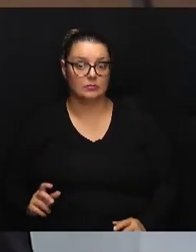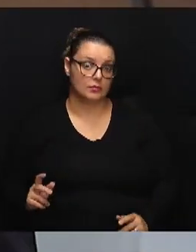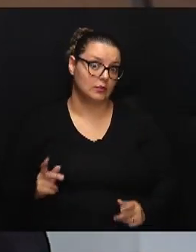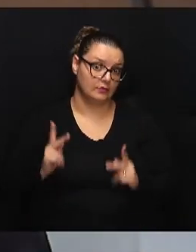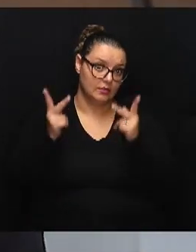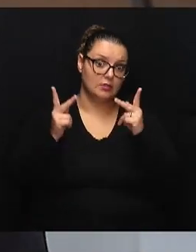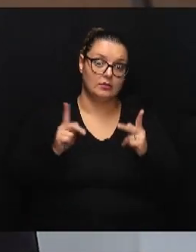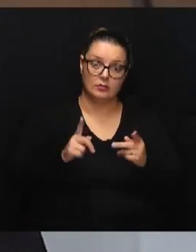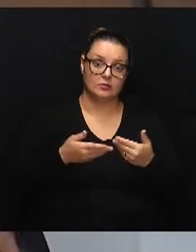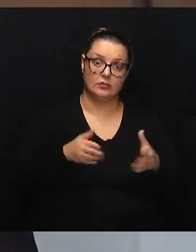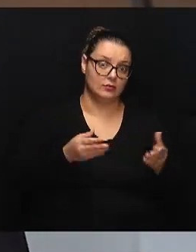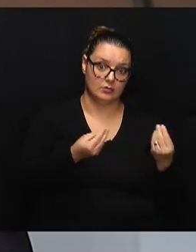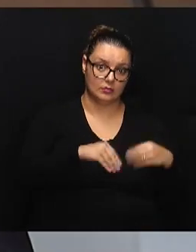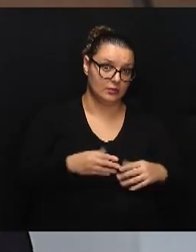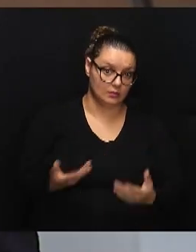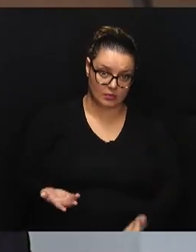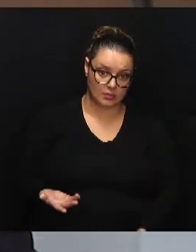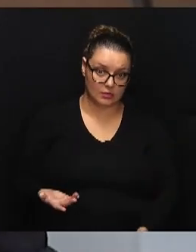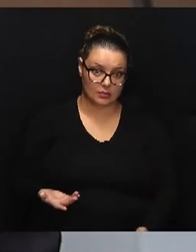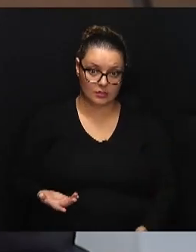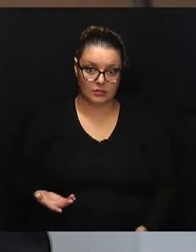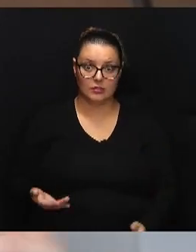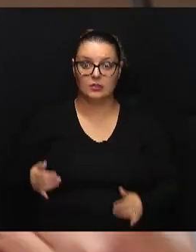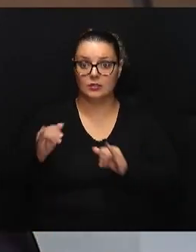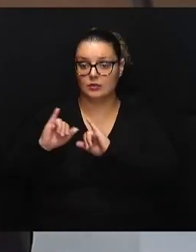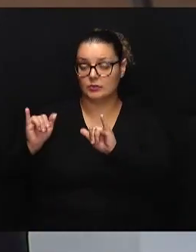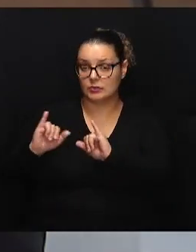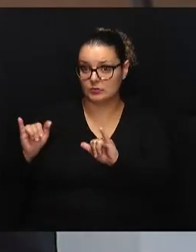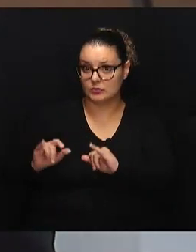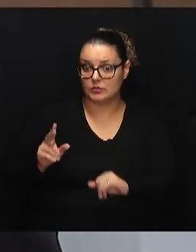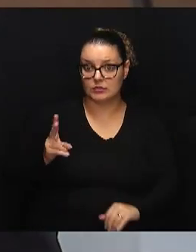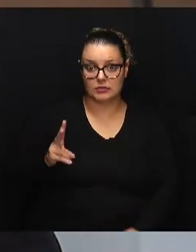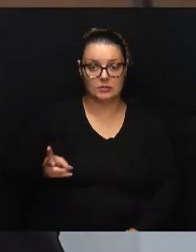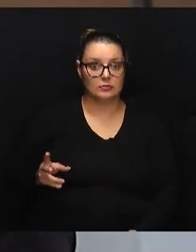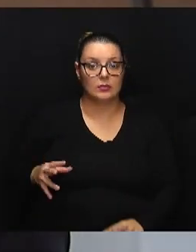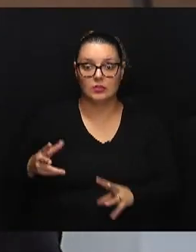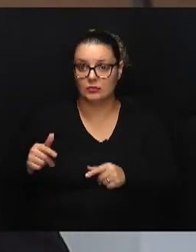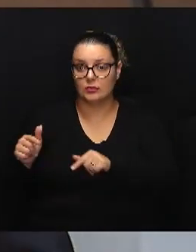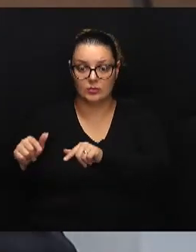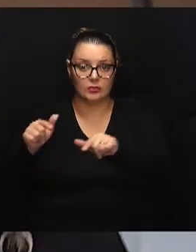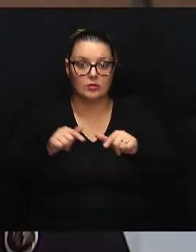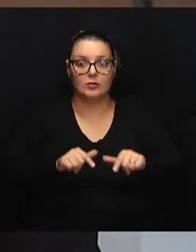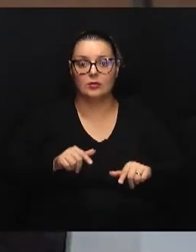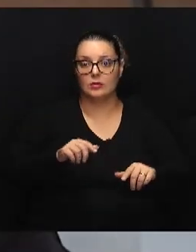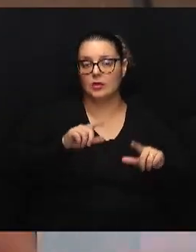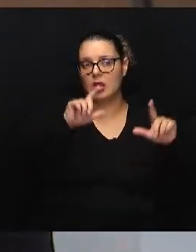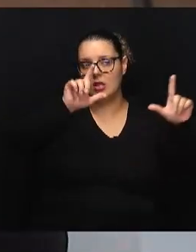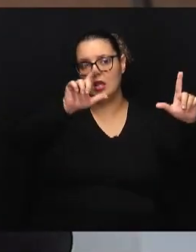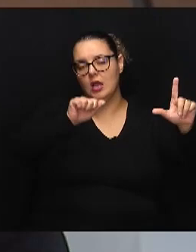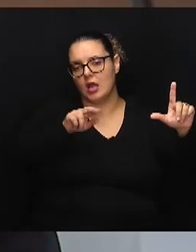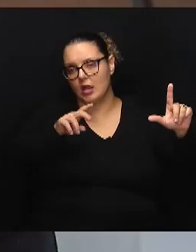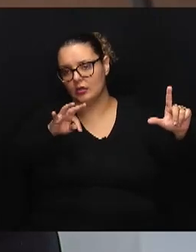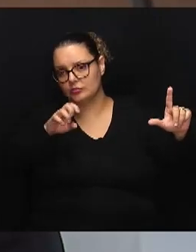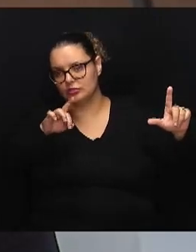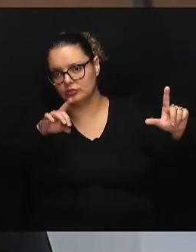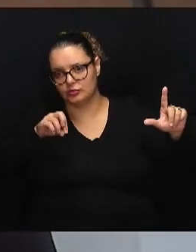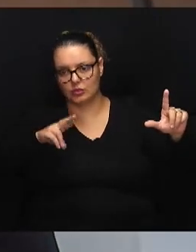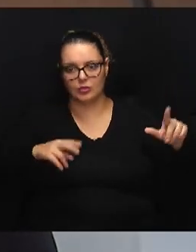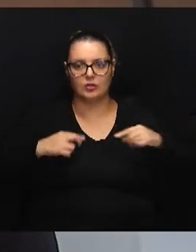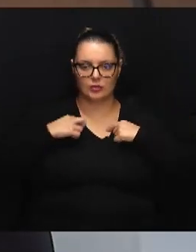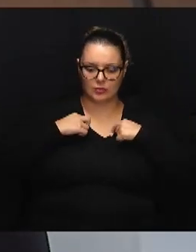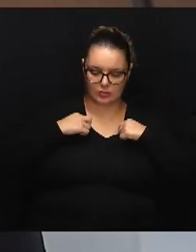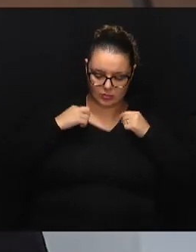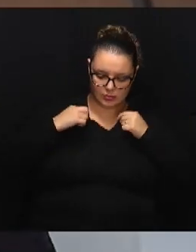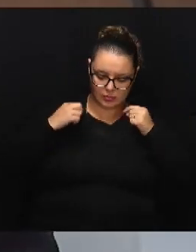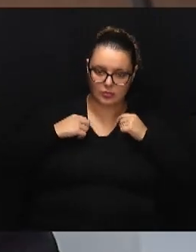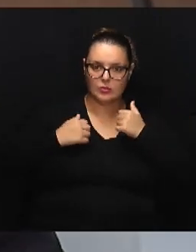um negócio para ter prejuízo. E as propagandas, elas estão presentes em todos os espaços, outdoors, em camisetas de times de